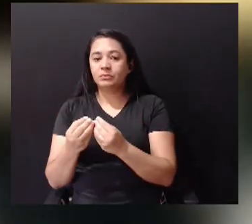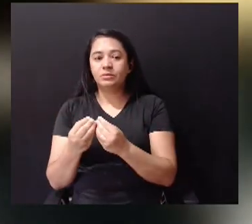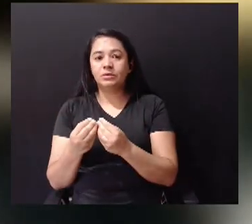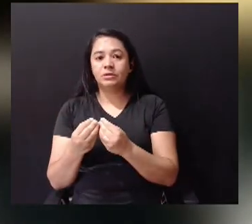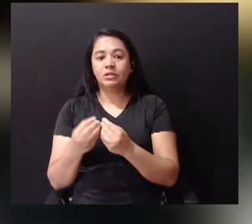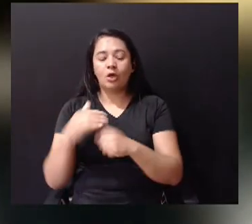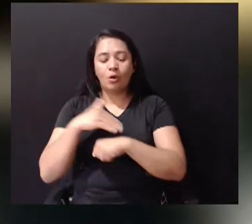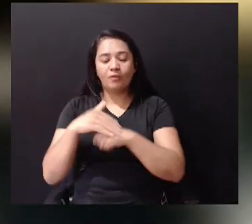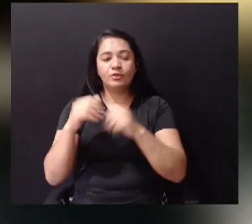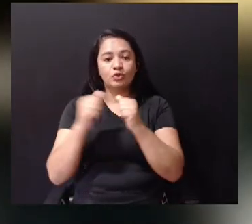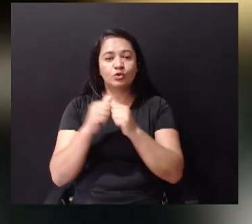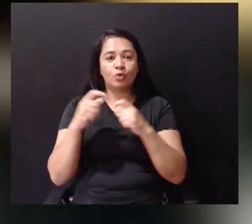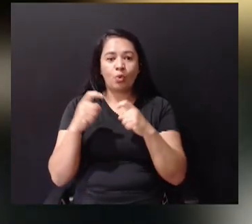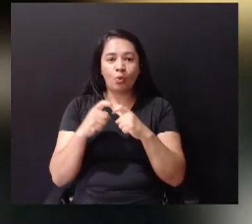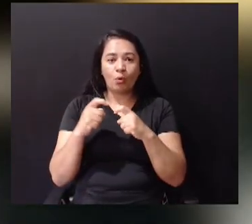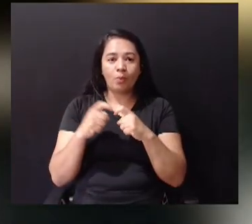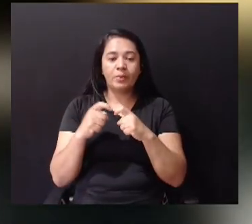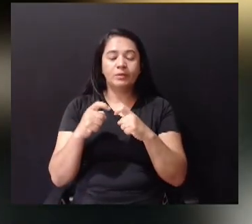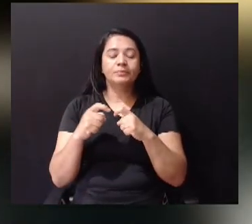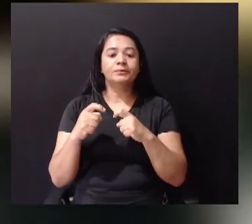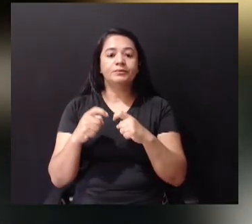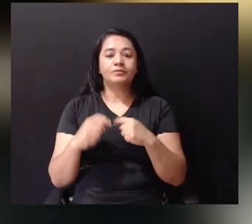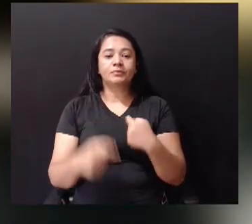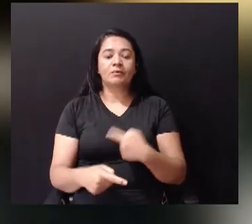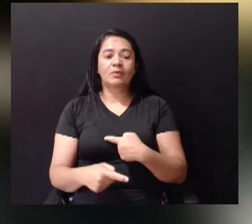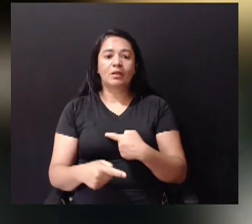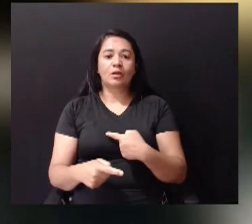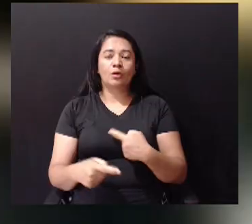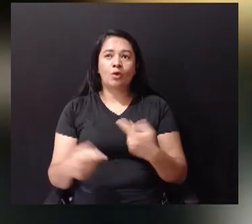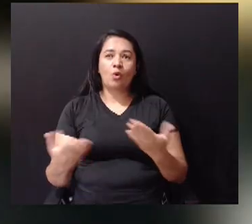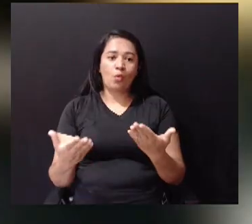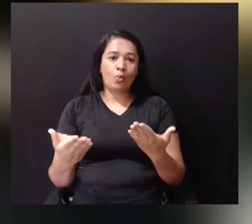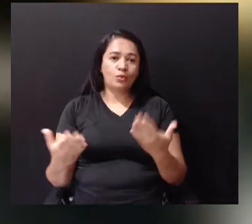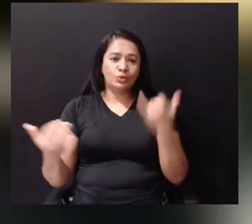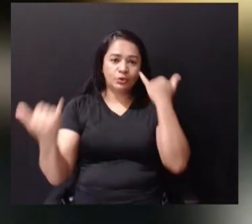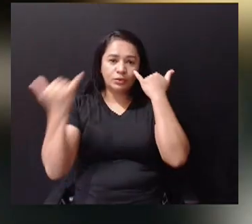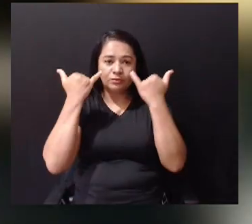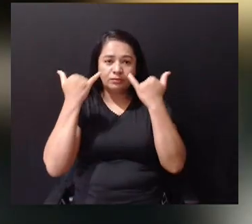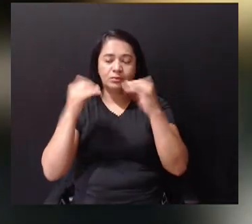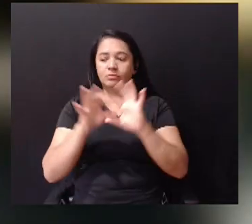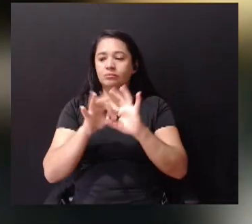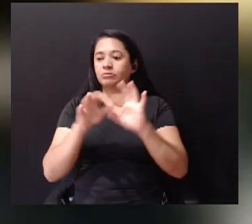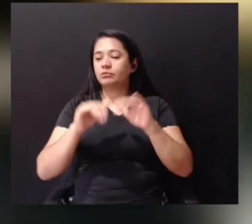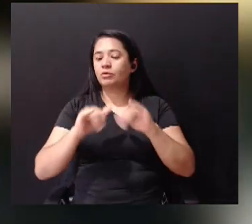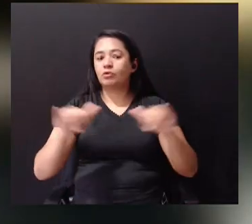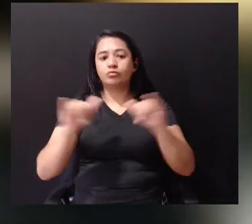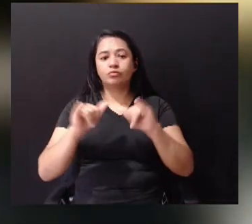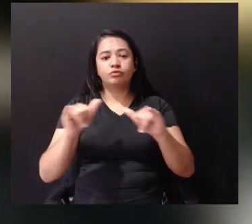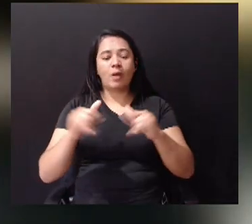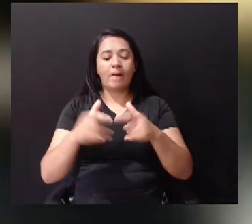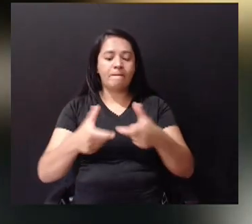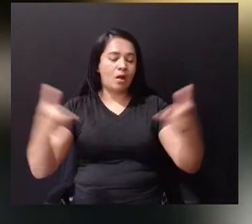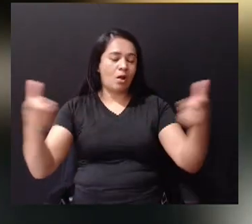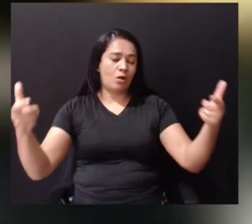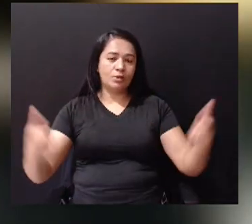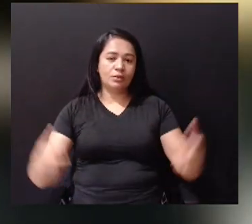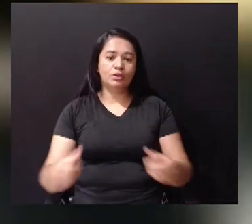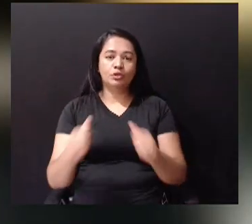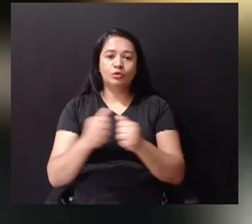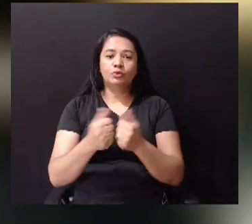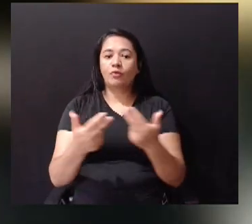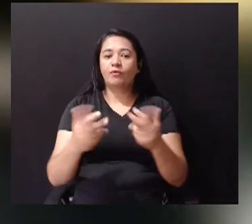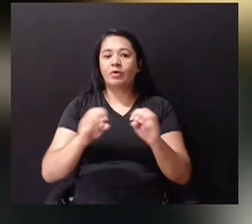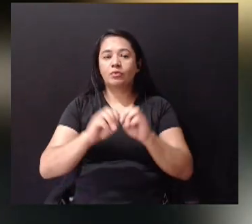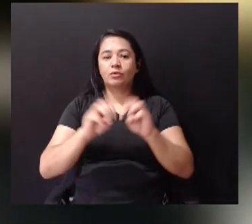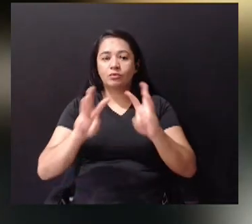condições ideais. As informações hoje estão disponíveis para a maioria através de vários sites que discutem